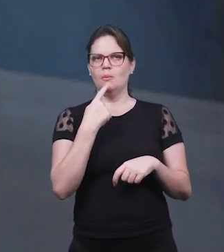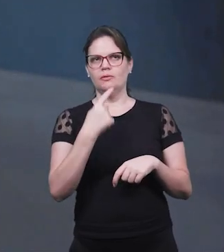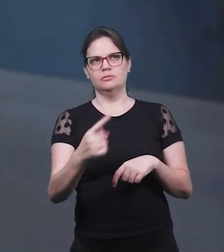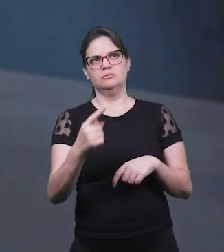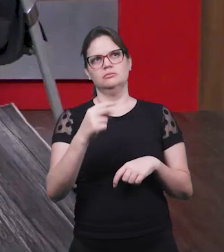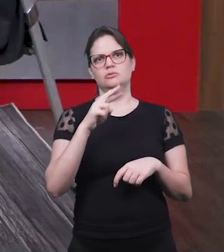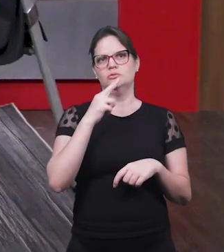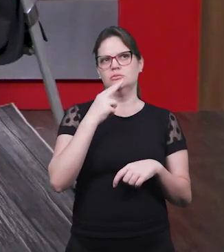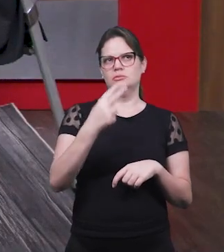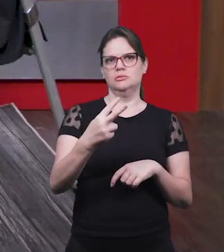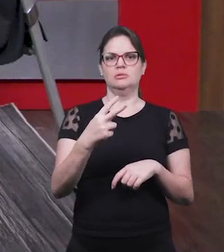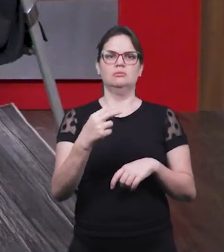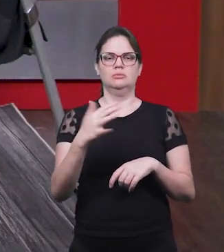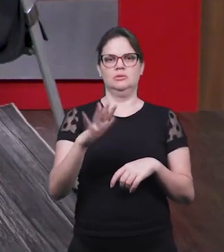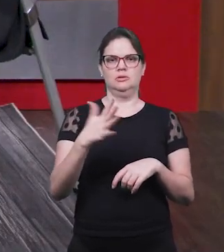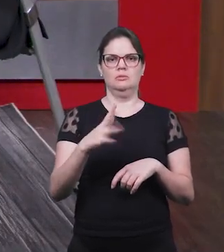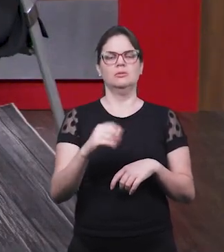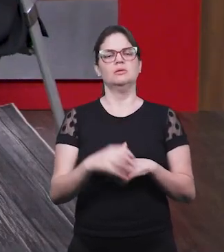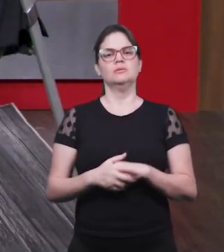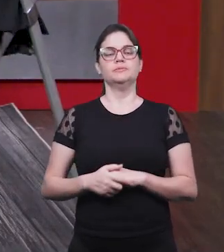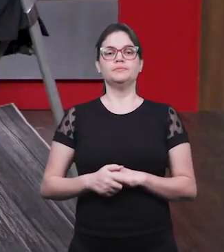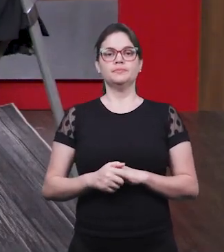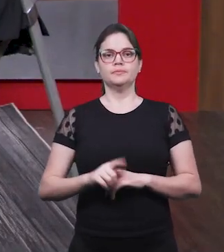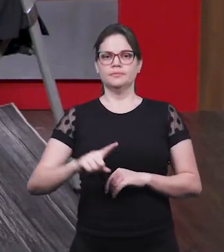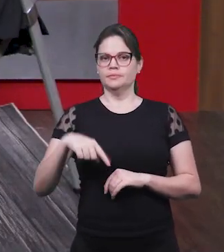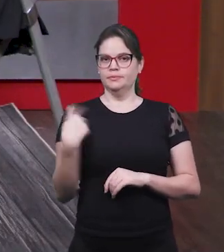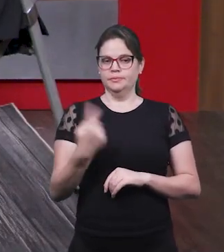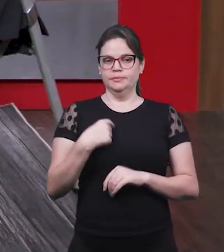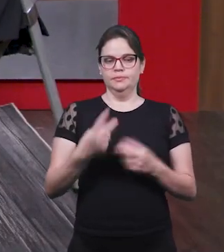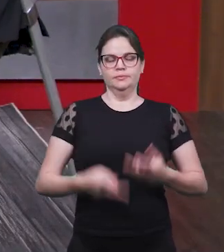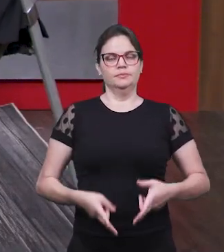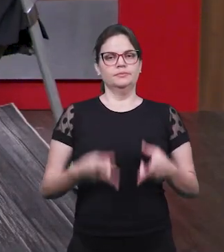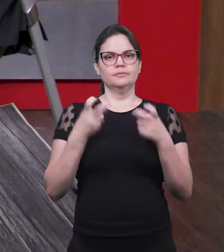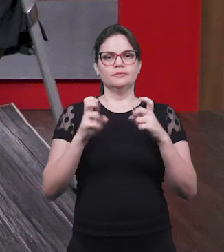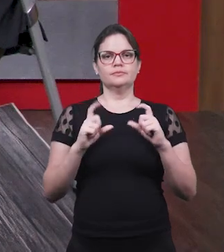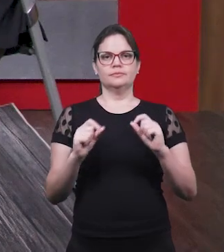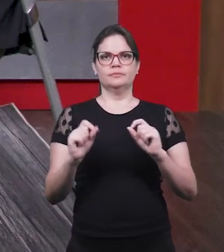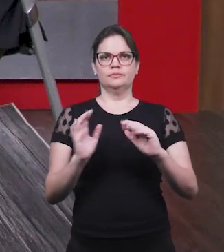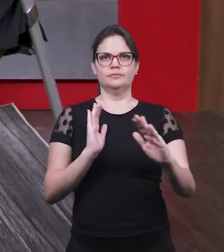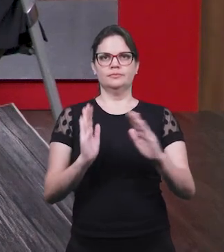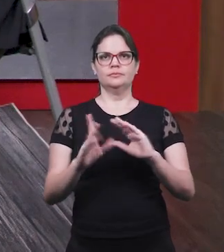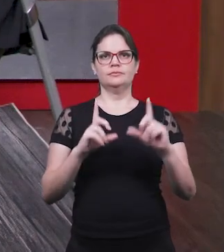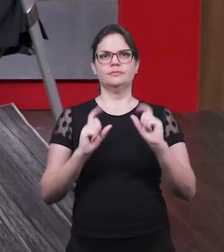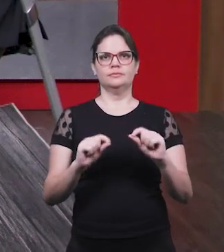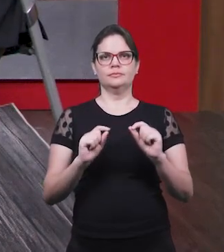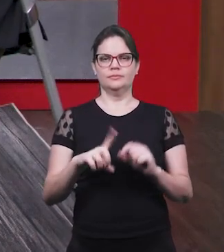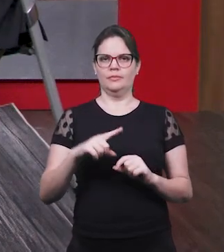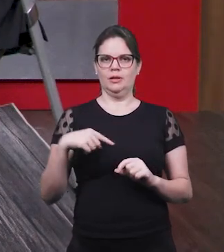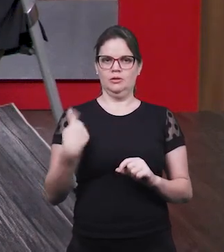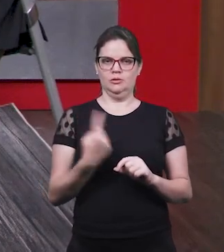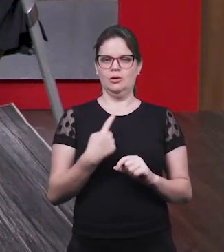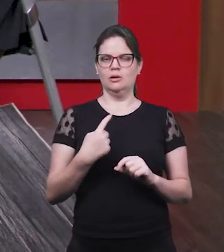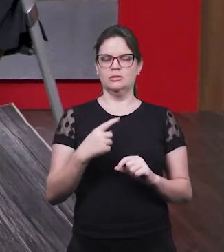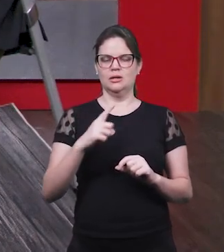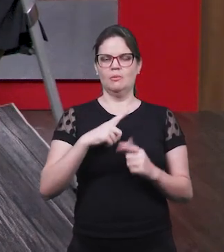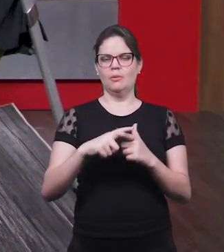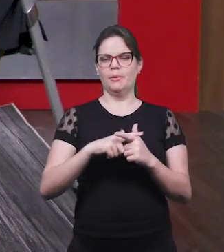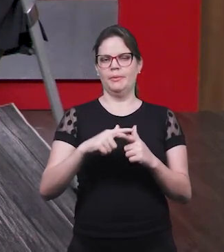por semana. Nós temos vivido nos últimos tempos aí um problema sério que afeta nós humanos,